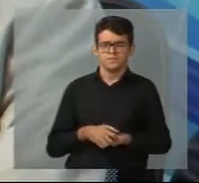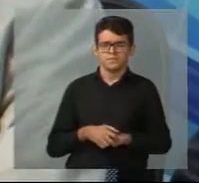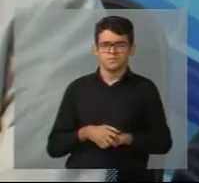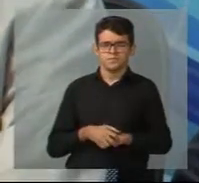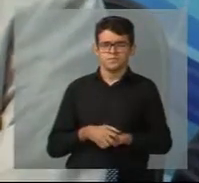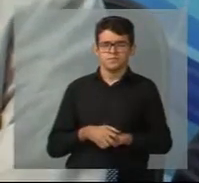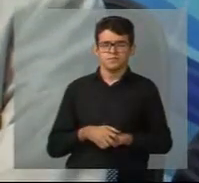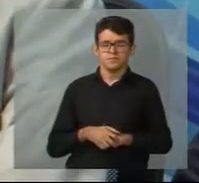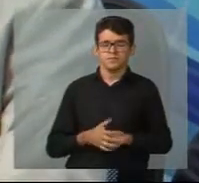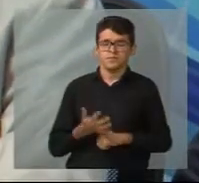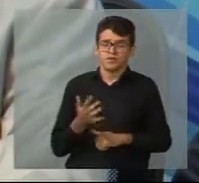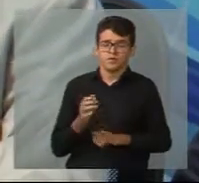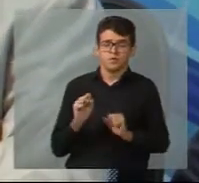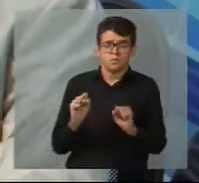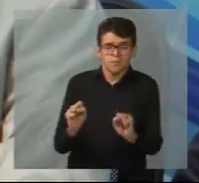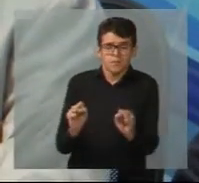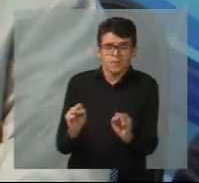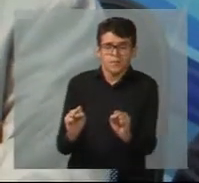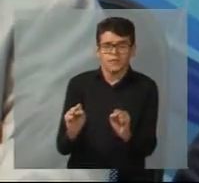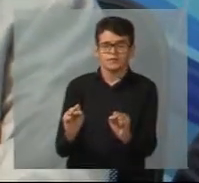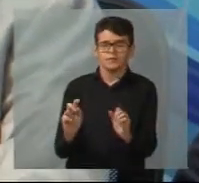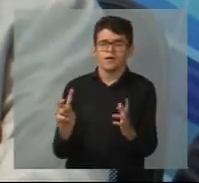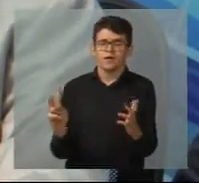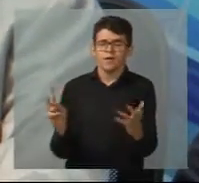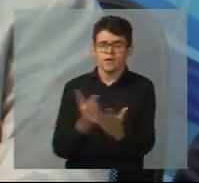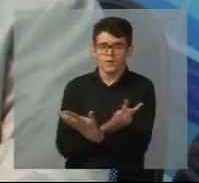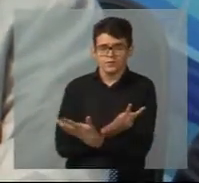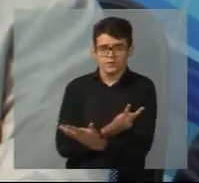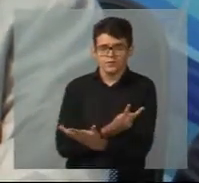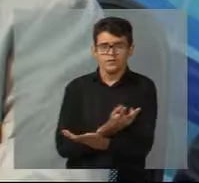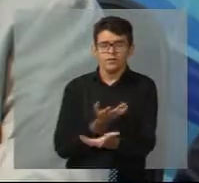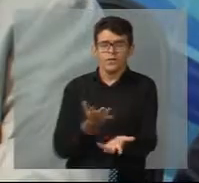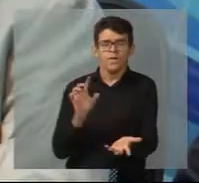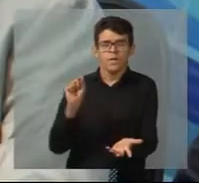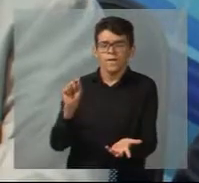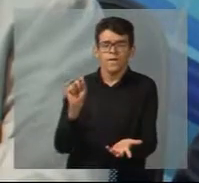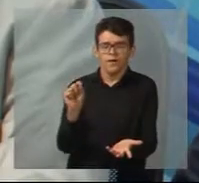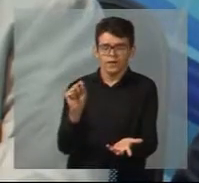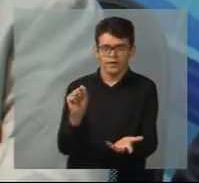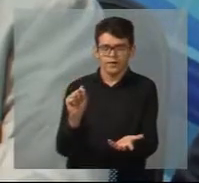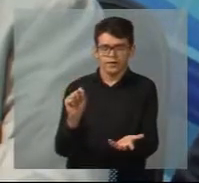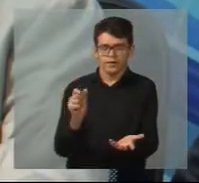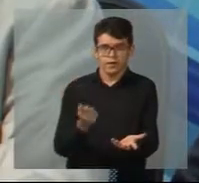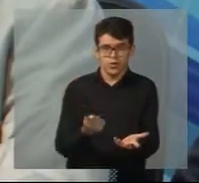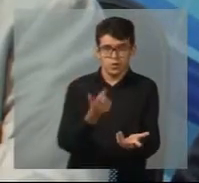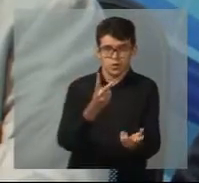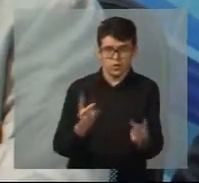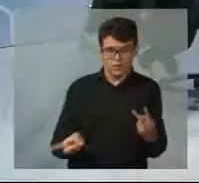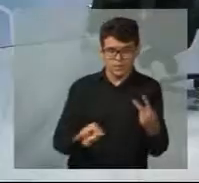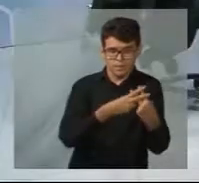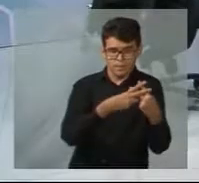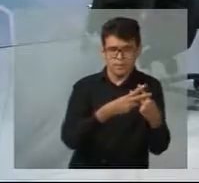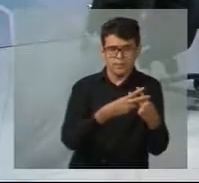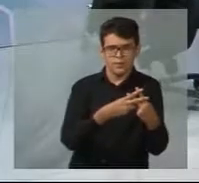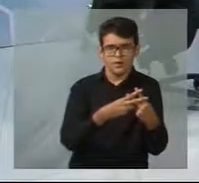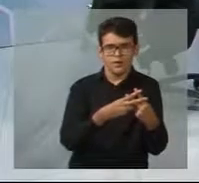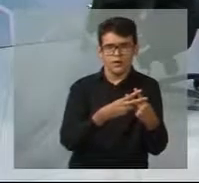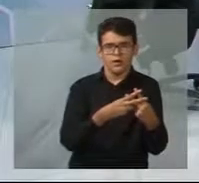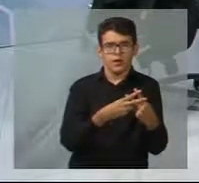as possibilidades de modificar a condenação são muito restritas